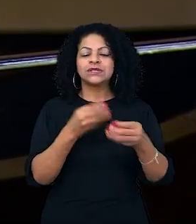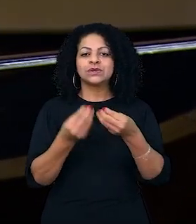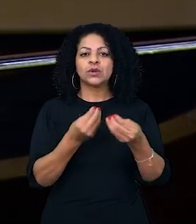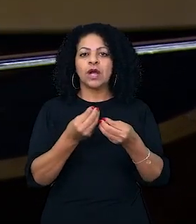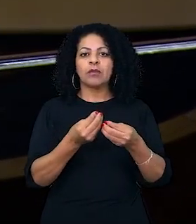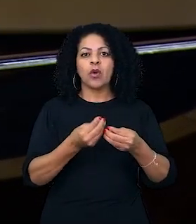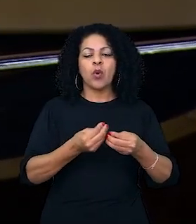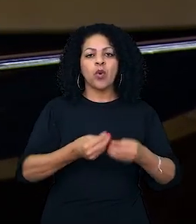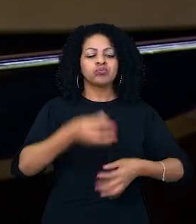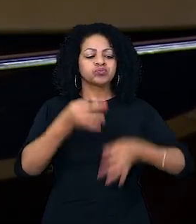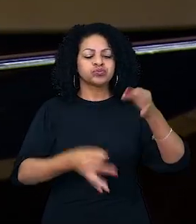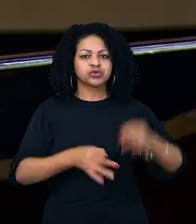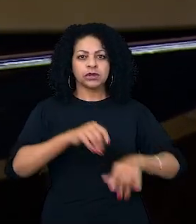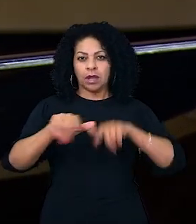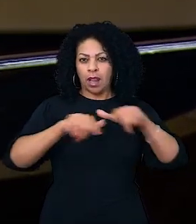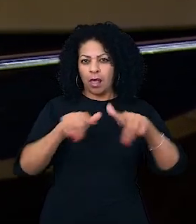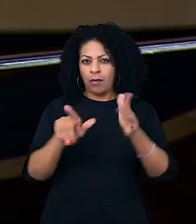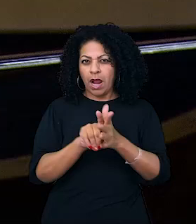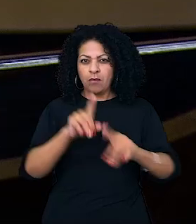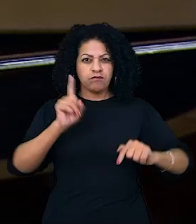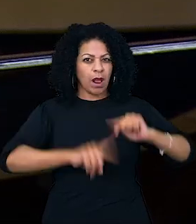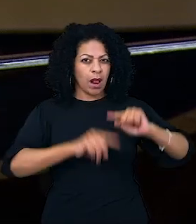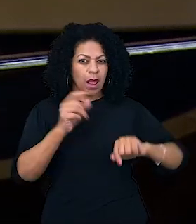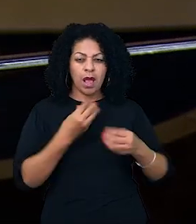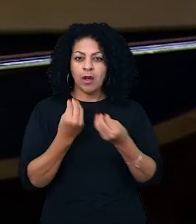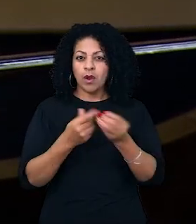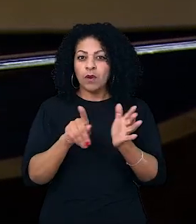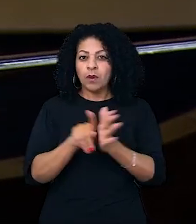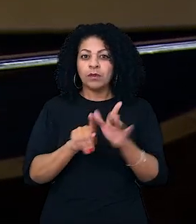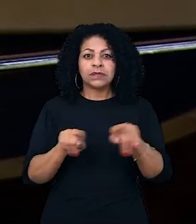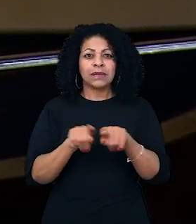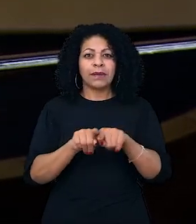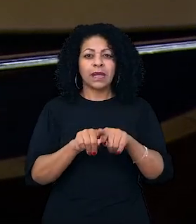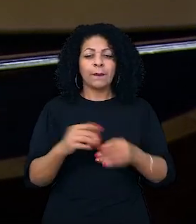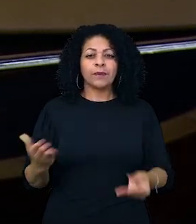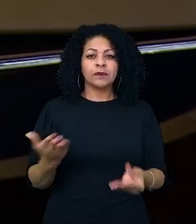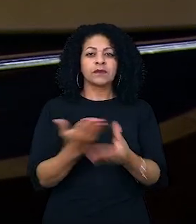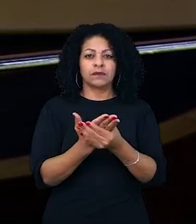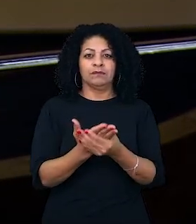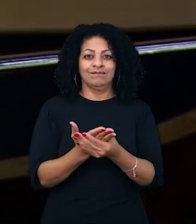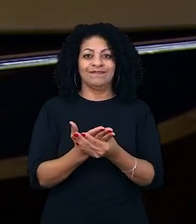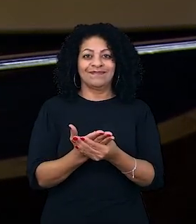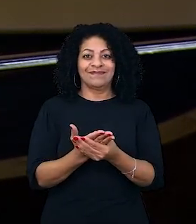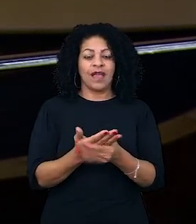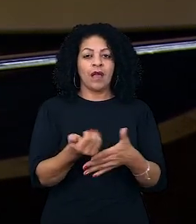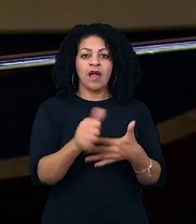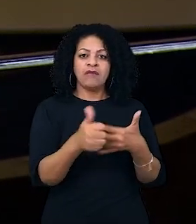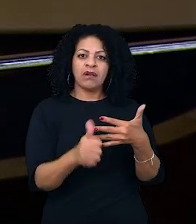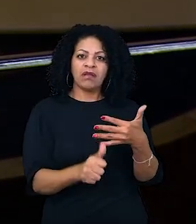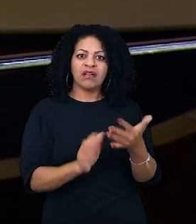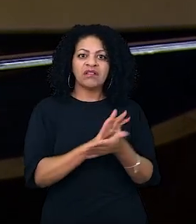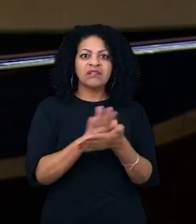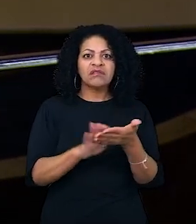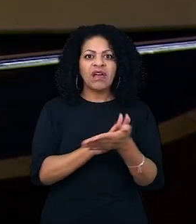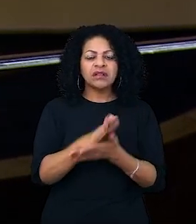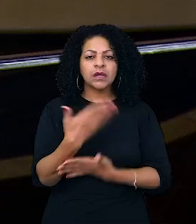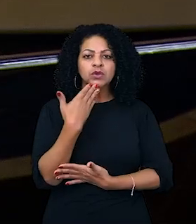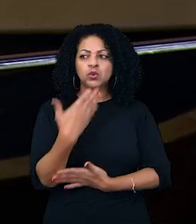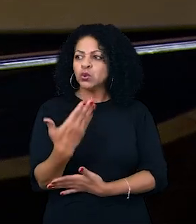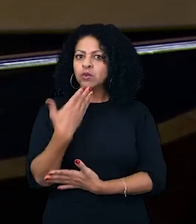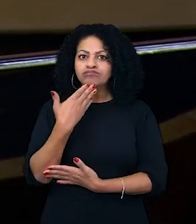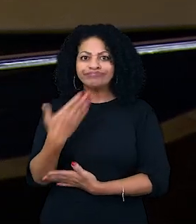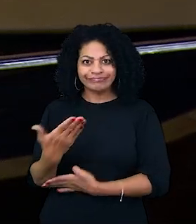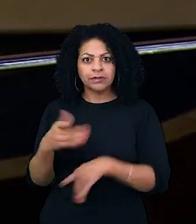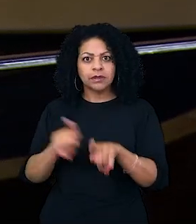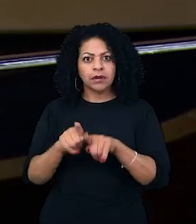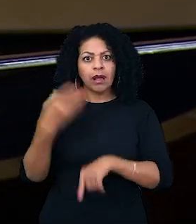incompetência material da Justiça do Trabalho, não é realizada a instrução processual, não são avaliados os pedidos